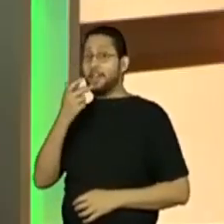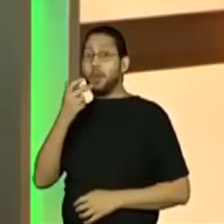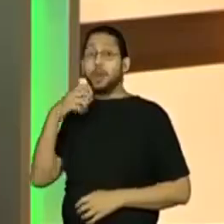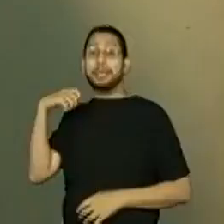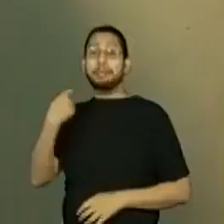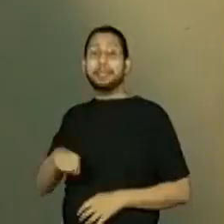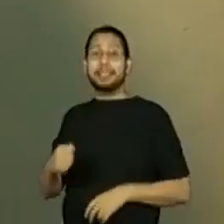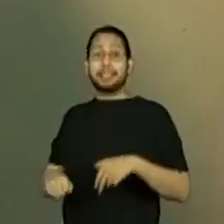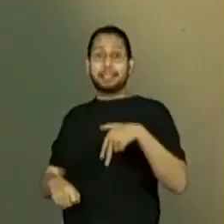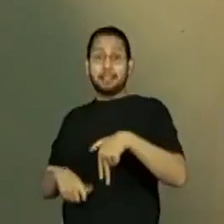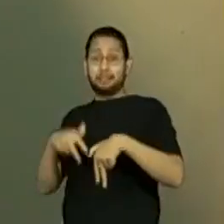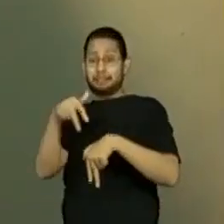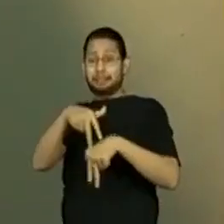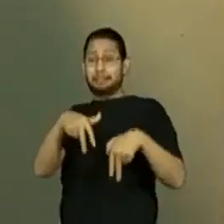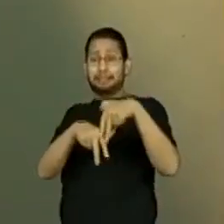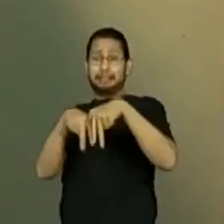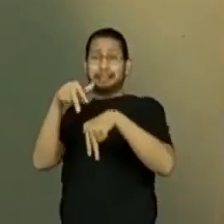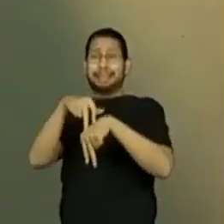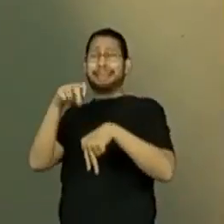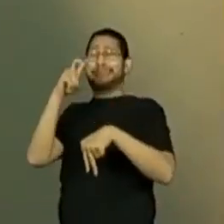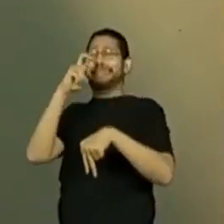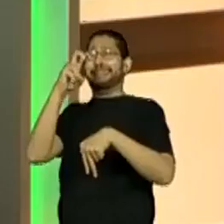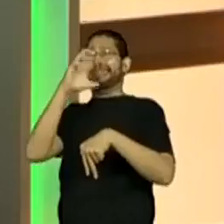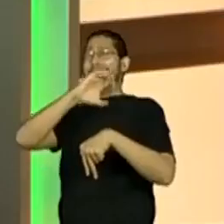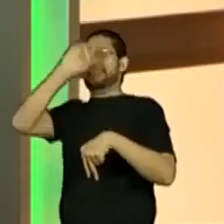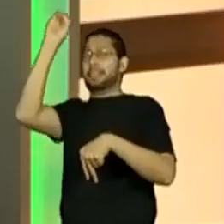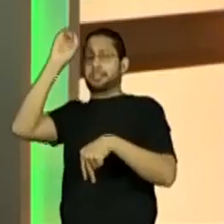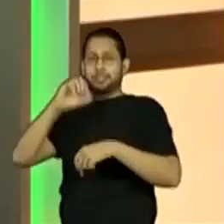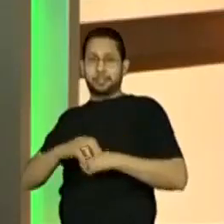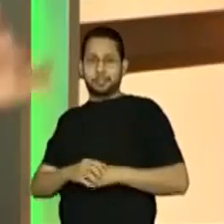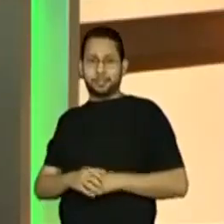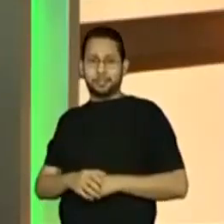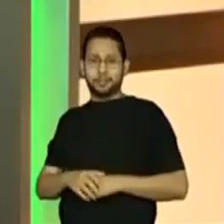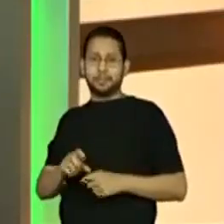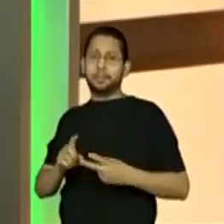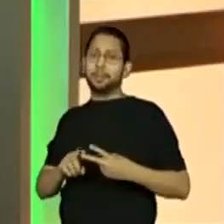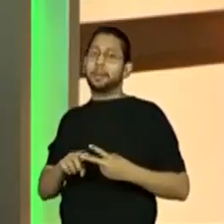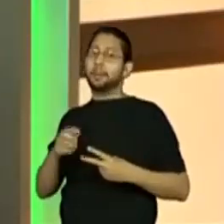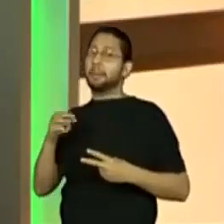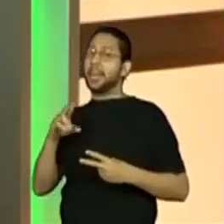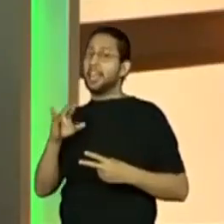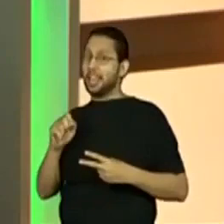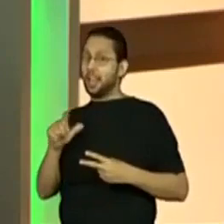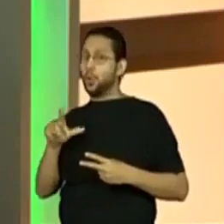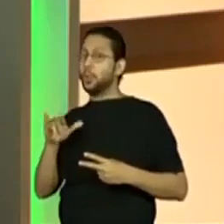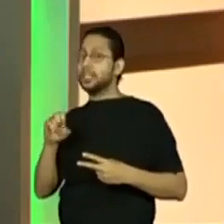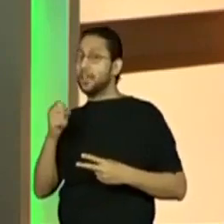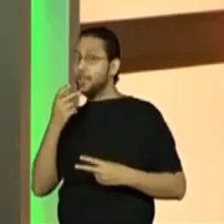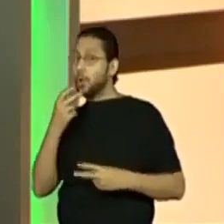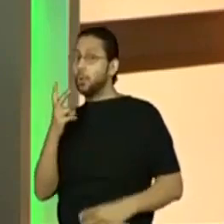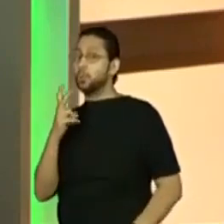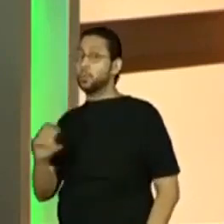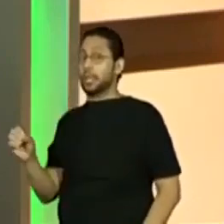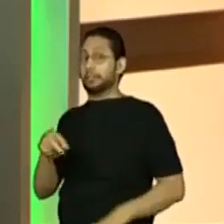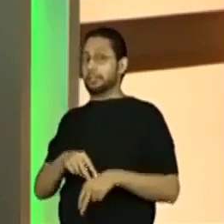Carols. Será que tudo isso? Tudo isso? A Maria Luísa já falou um pouquinho menos, 200.